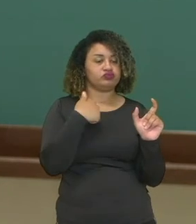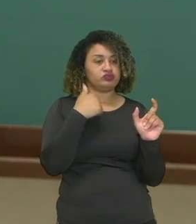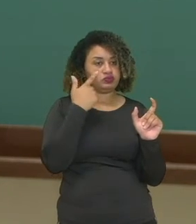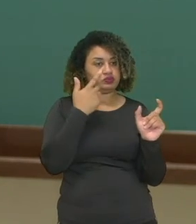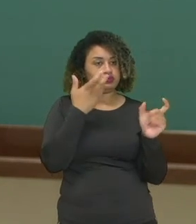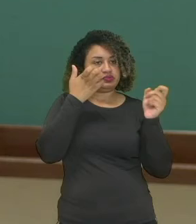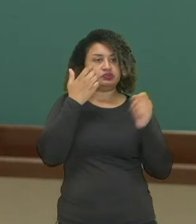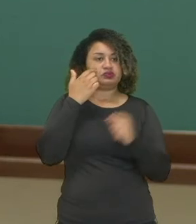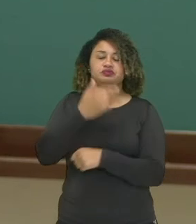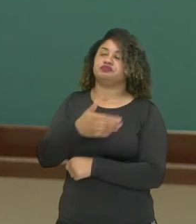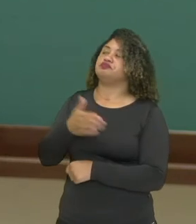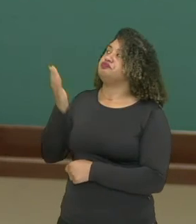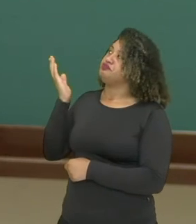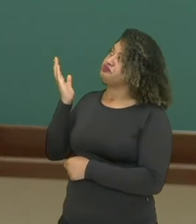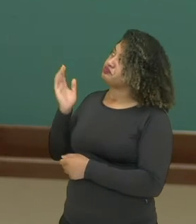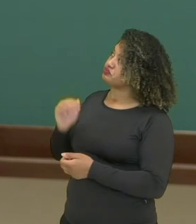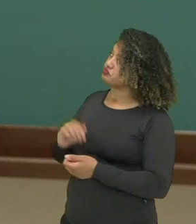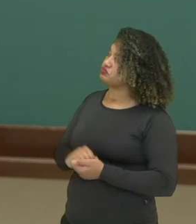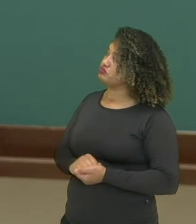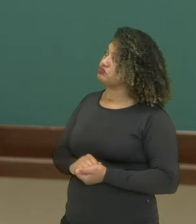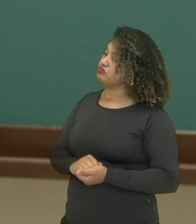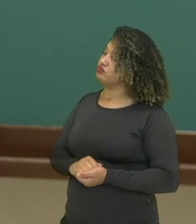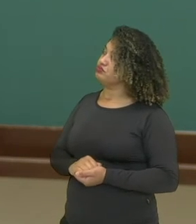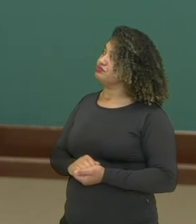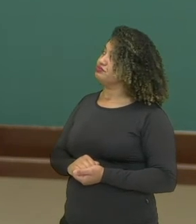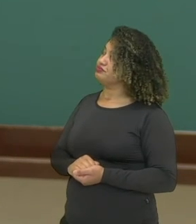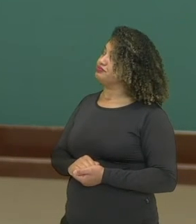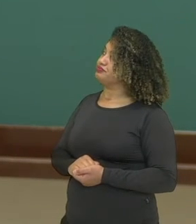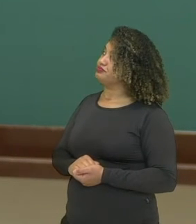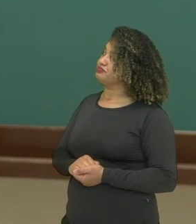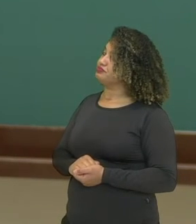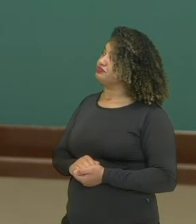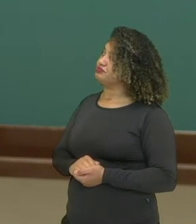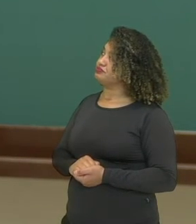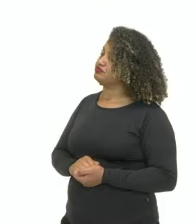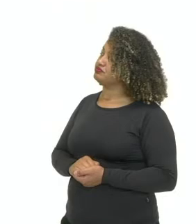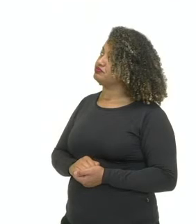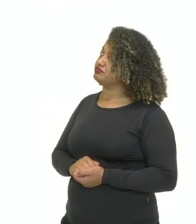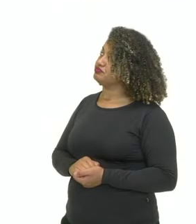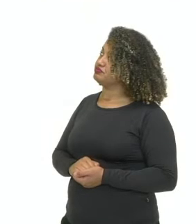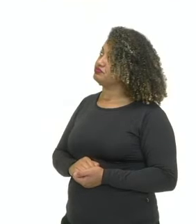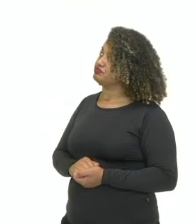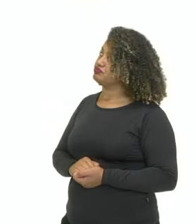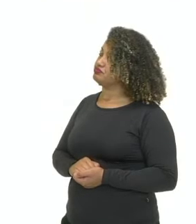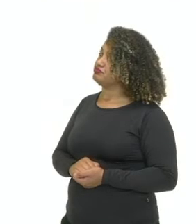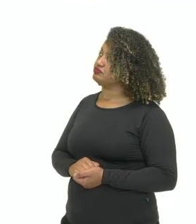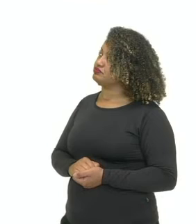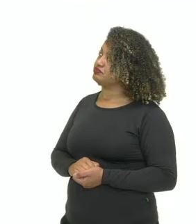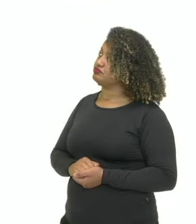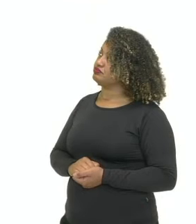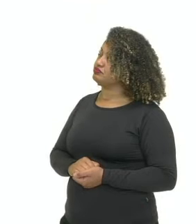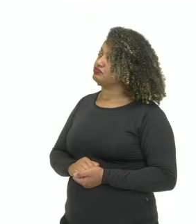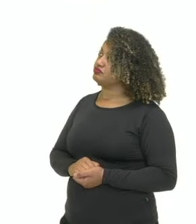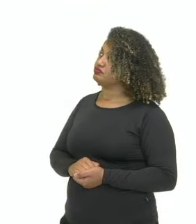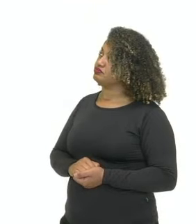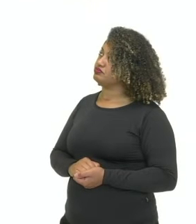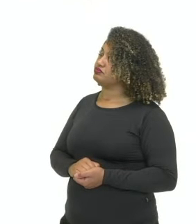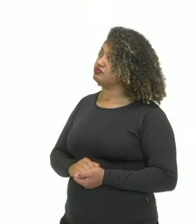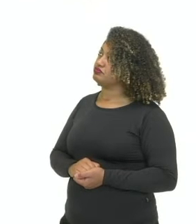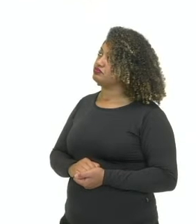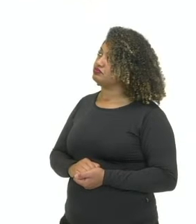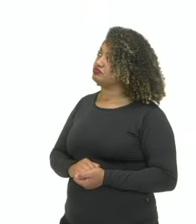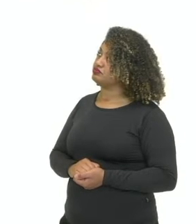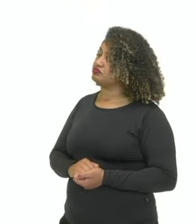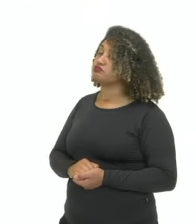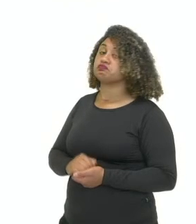anduvisteis, eles e elas anduvieron, certo? O tener, yo tuve, tu